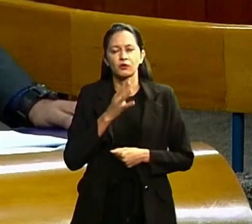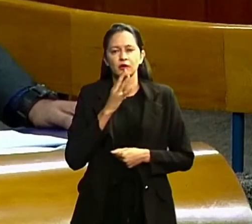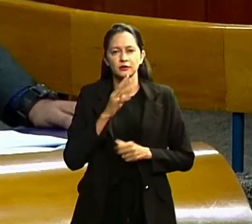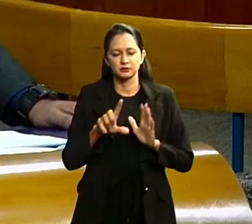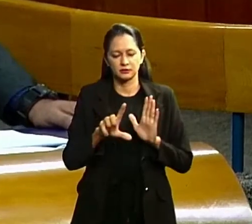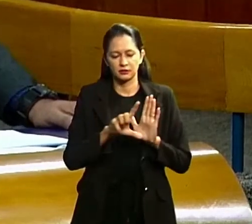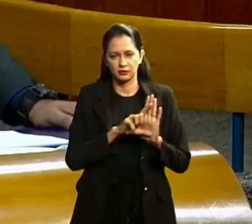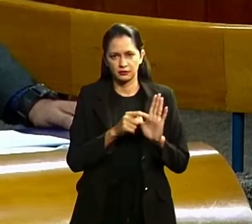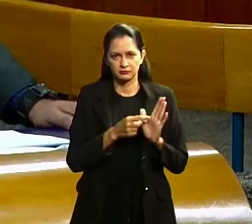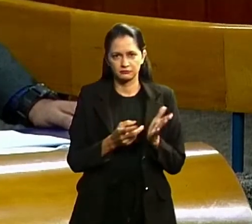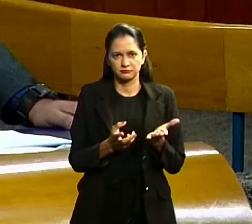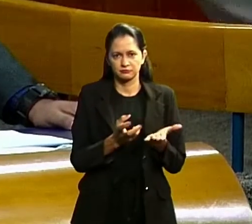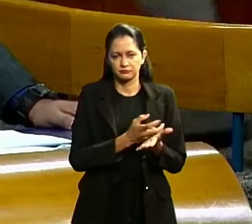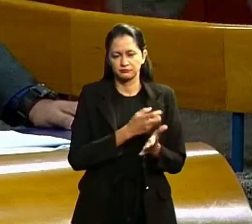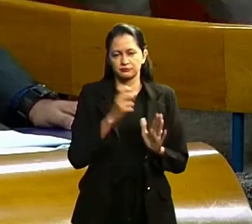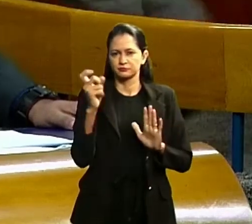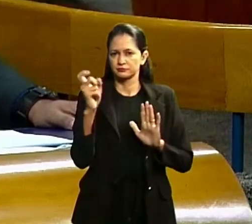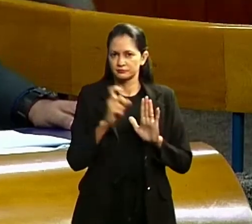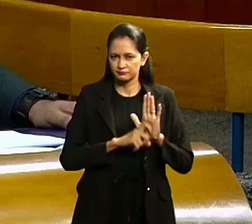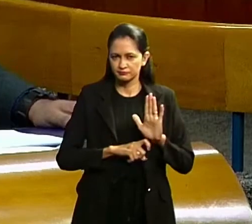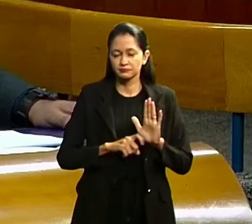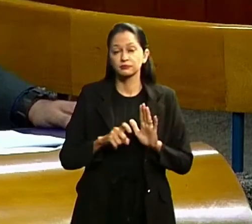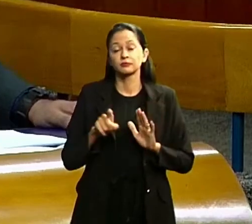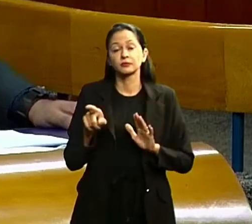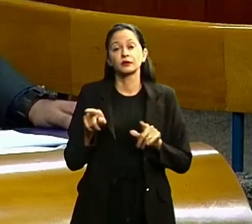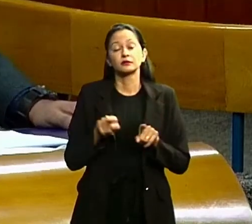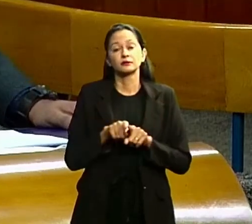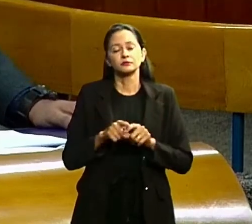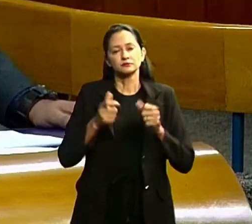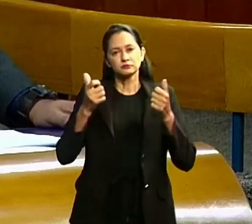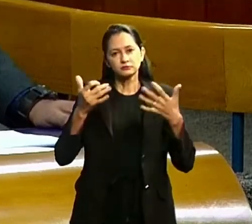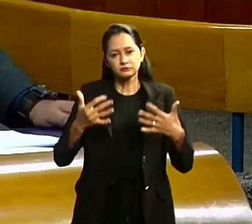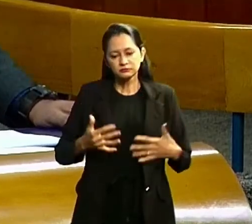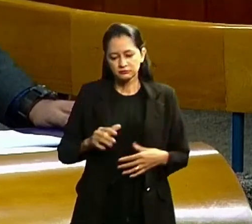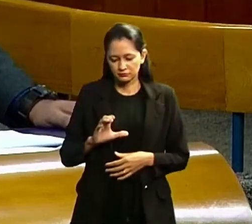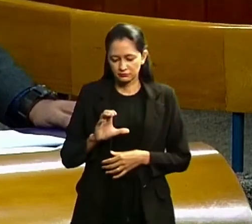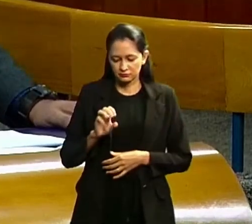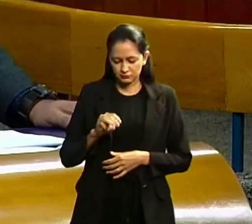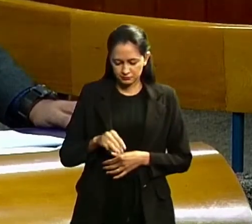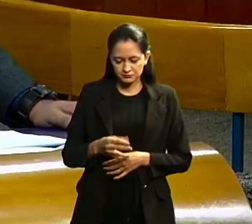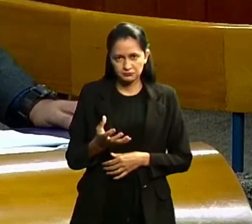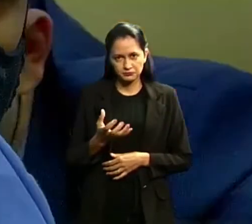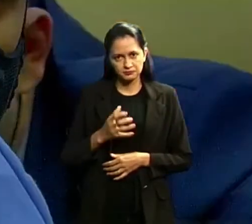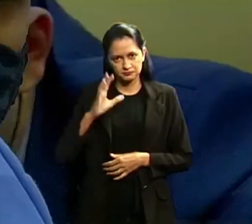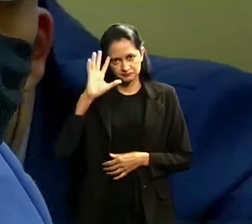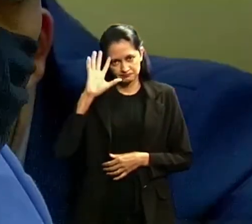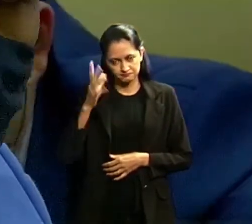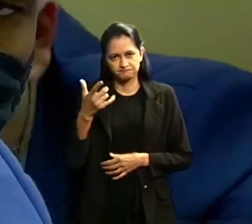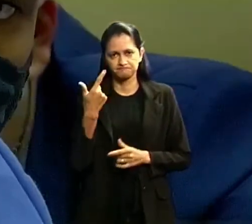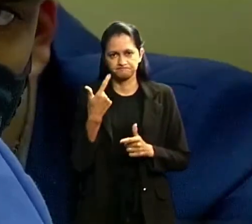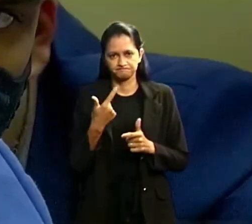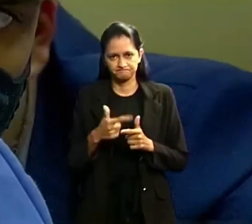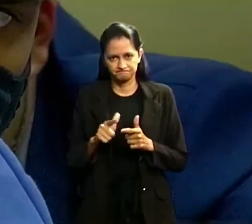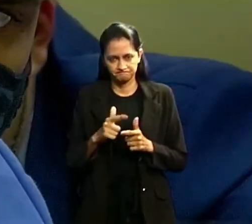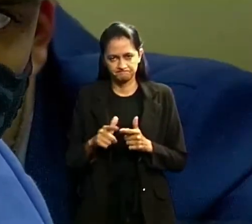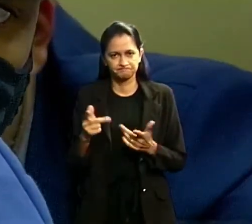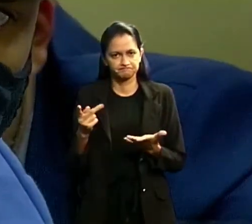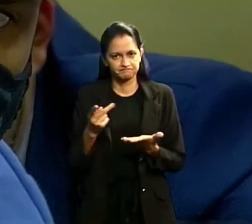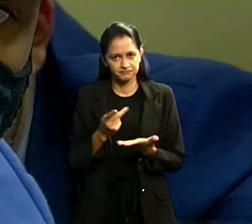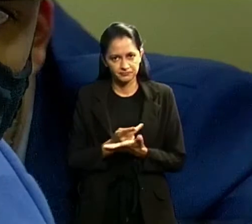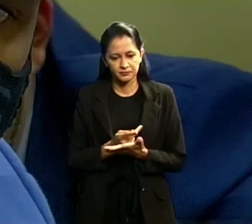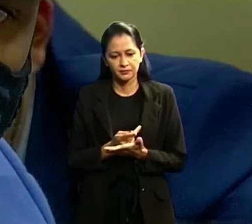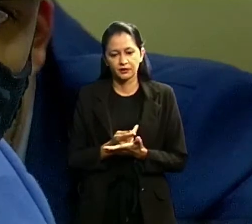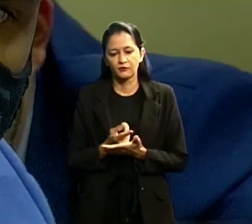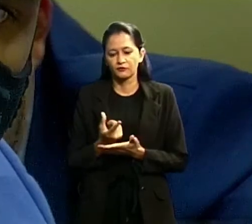conhecer o que aconteceu e falar com propriedade que essa casa está querendo resolver as questões que aconteceu aí. As